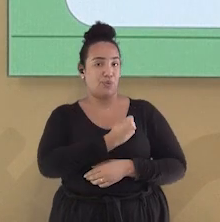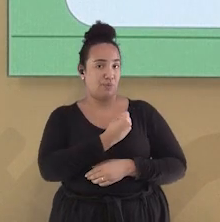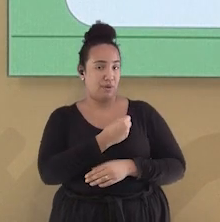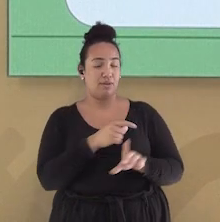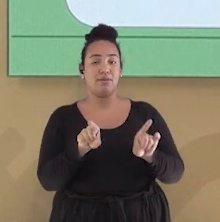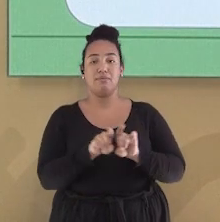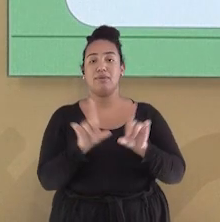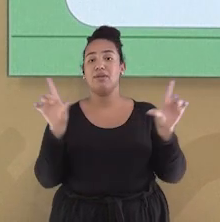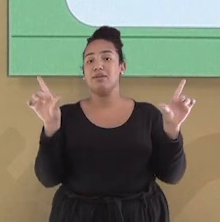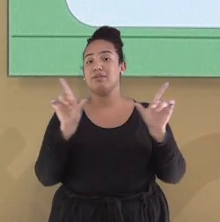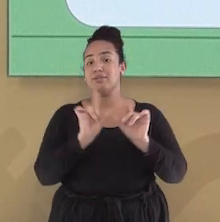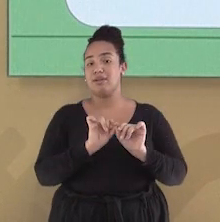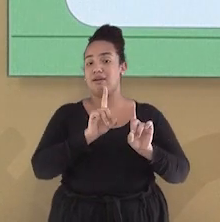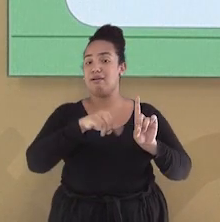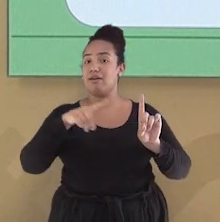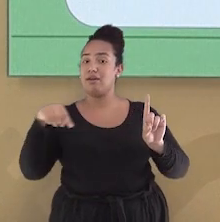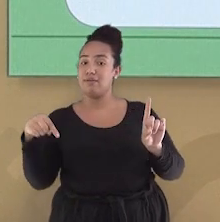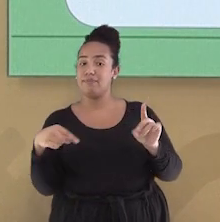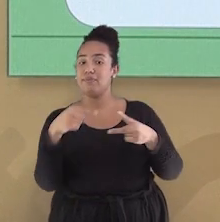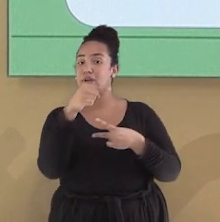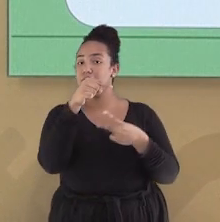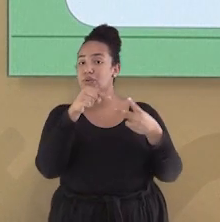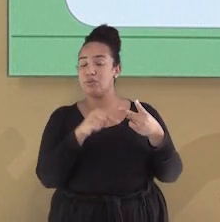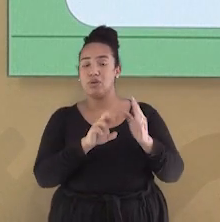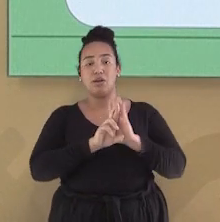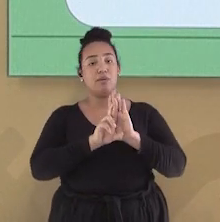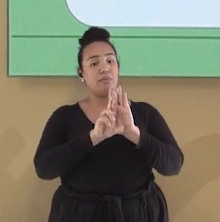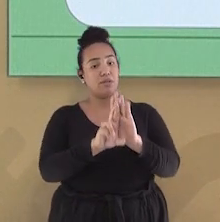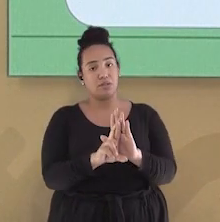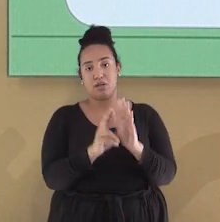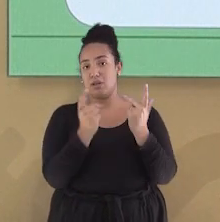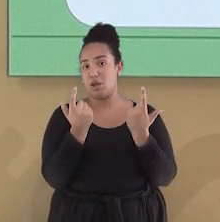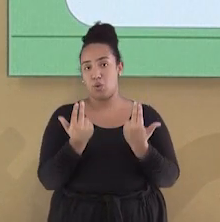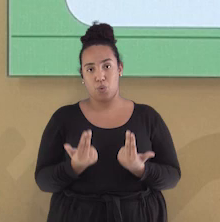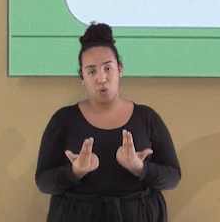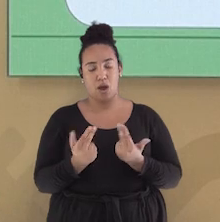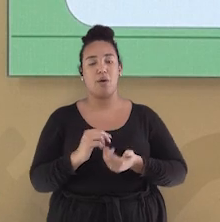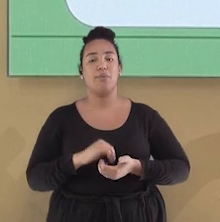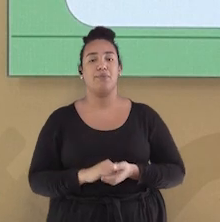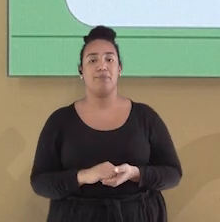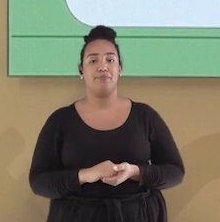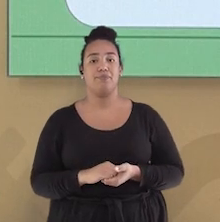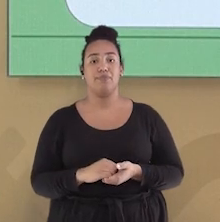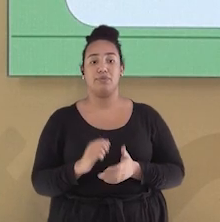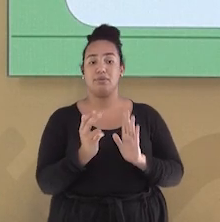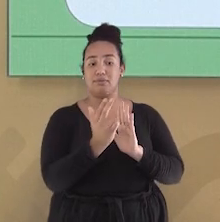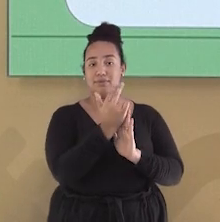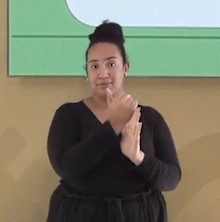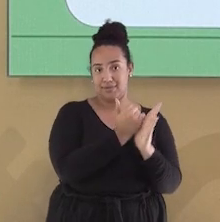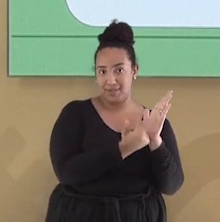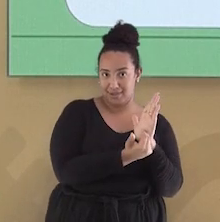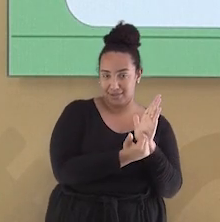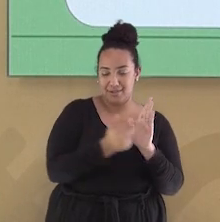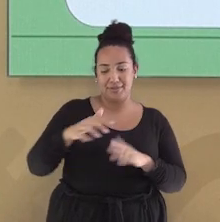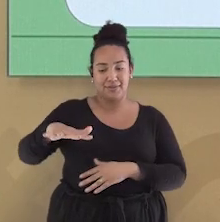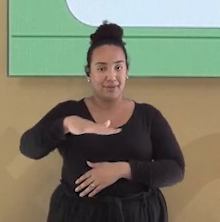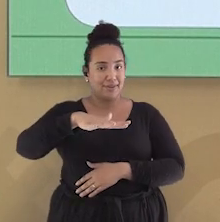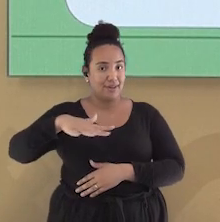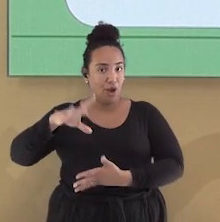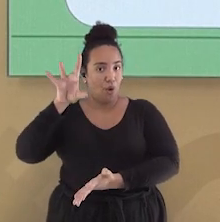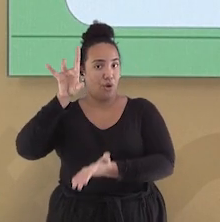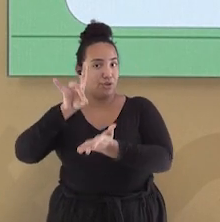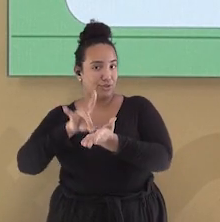numérica. Elas basicamente representam a mesma coisa, a proporção entre o desenho e o tamanho